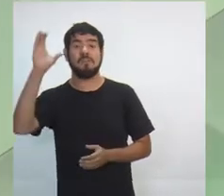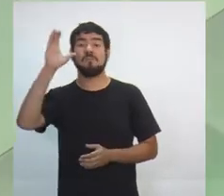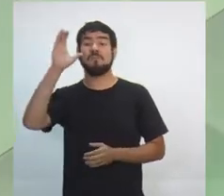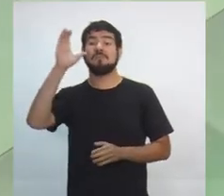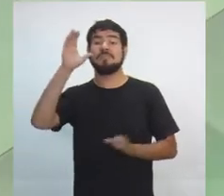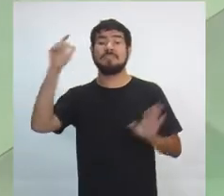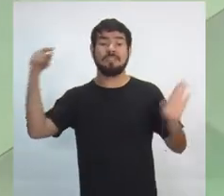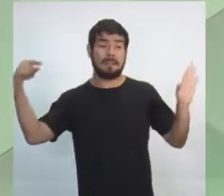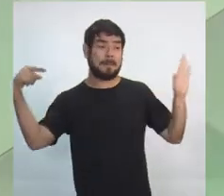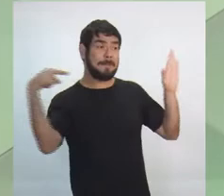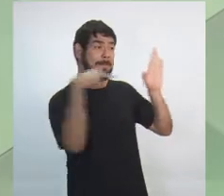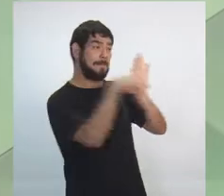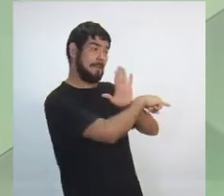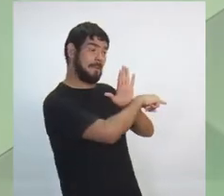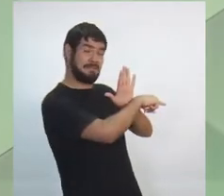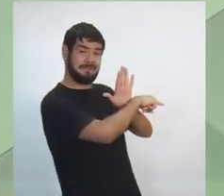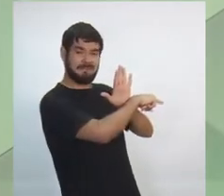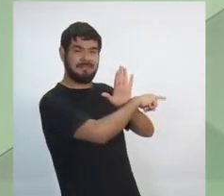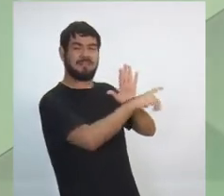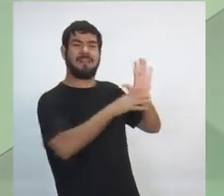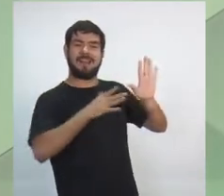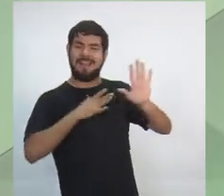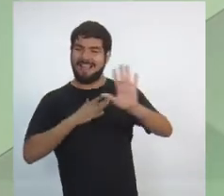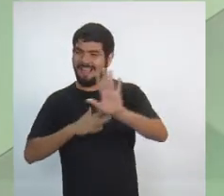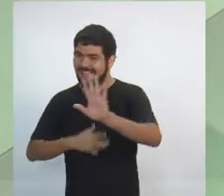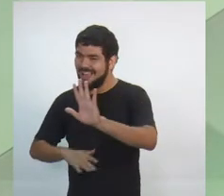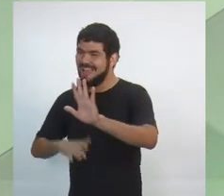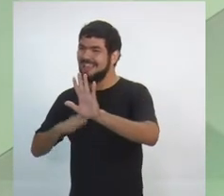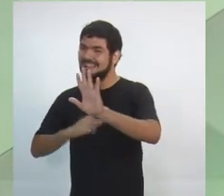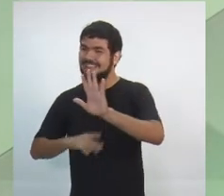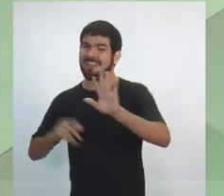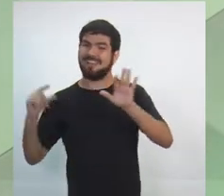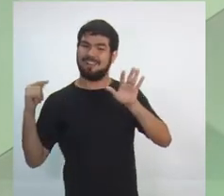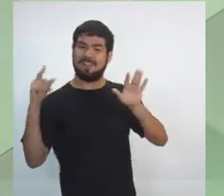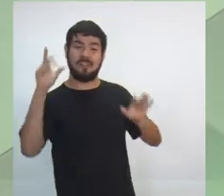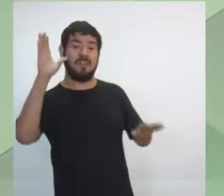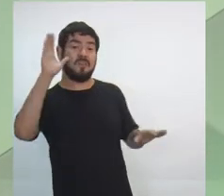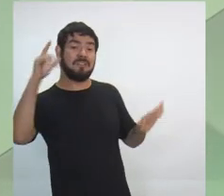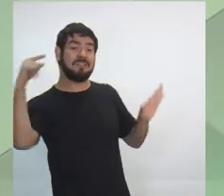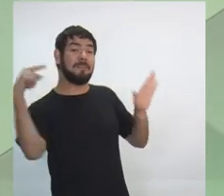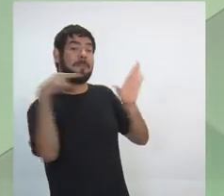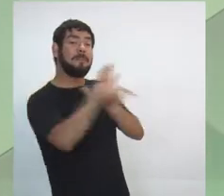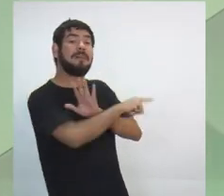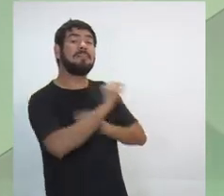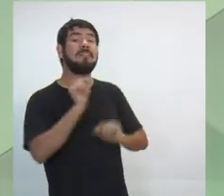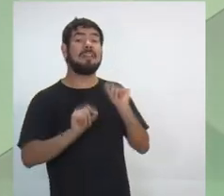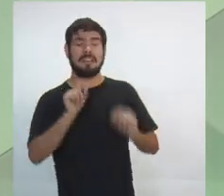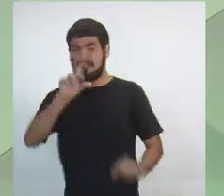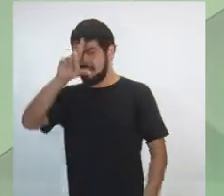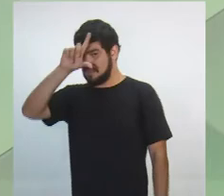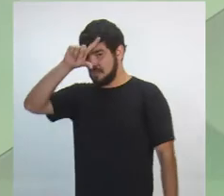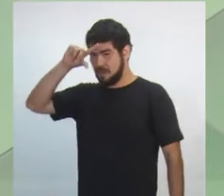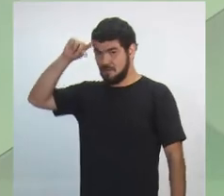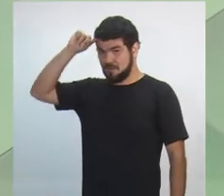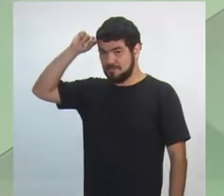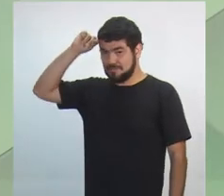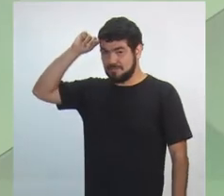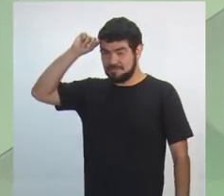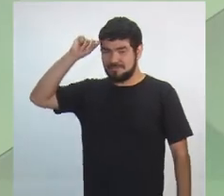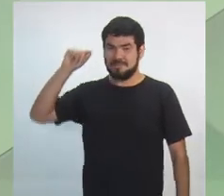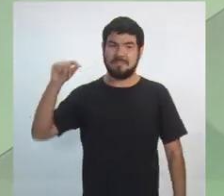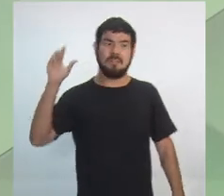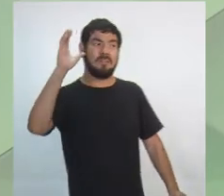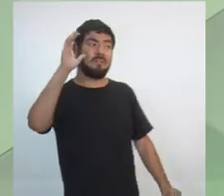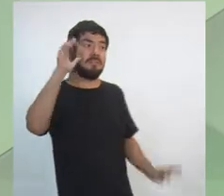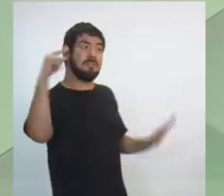para o Wilson. Vamos manter aqui, respirar, porque a candidata Lúcia Antônia agora tem 30 segundos. Na tela, por favor, 30 segundos. E ela